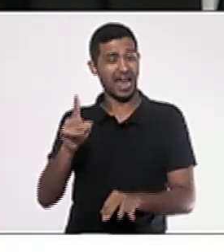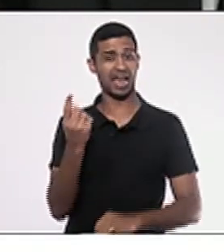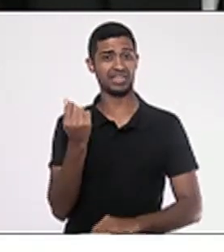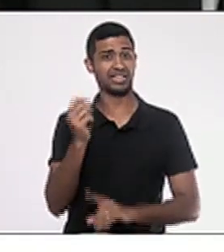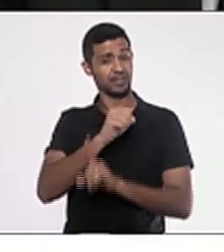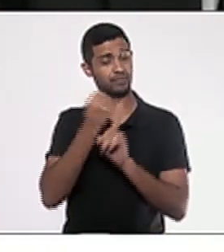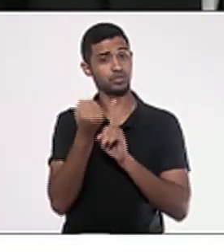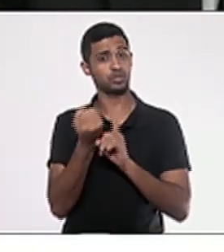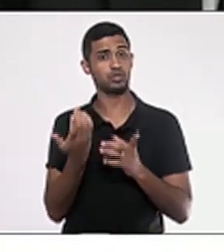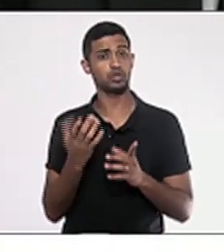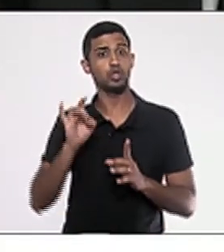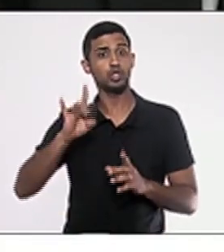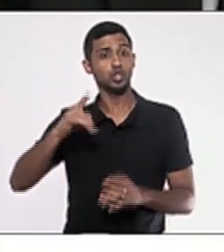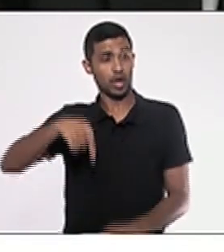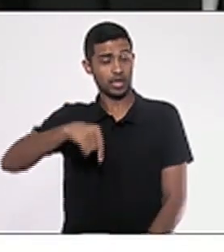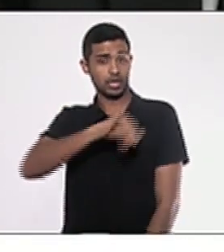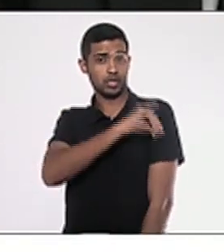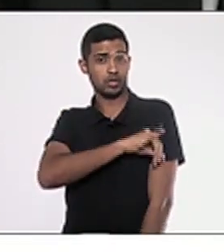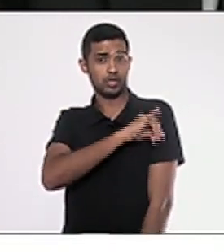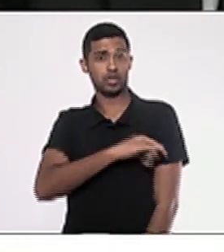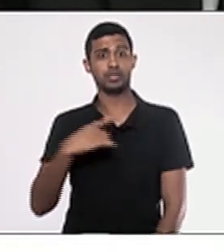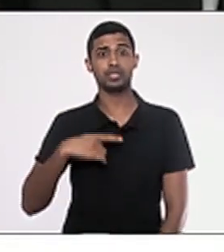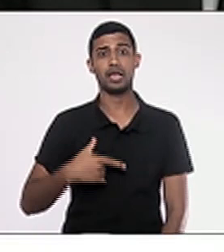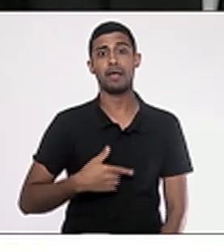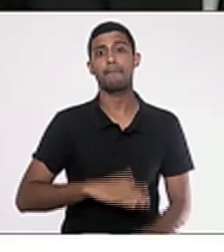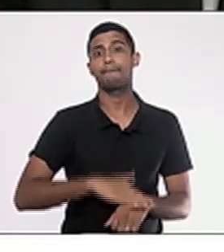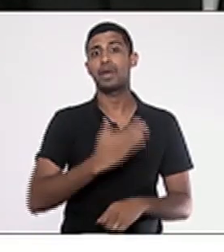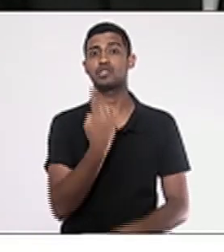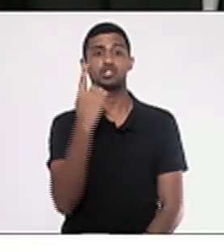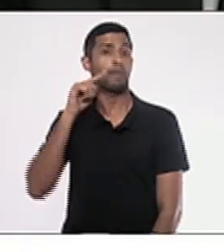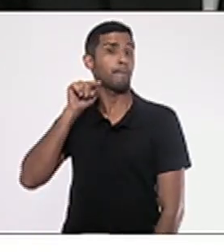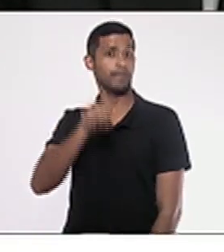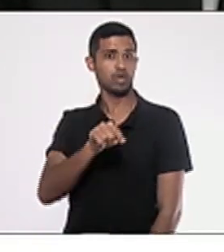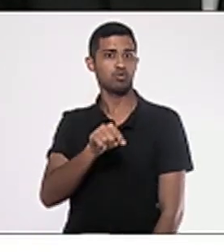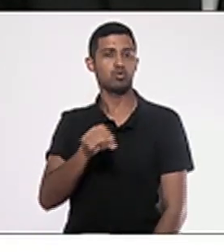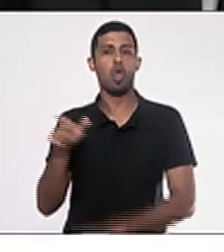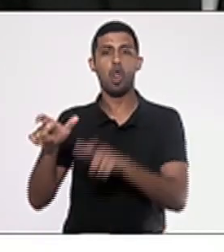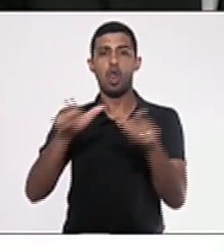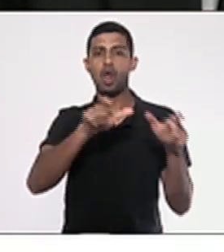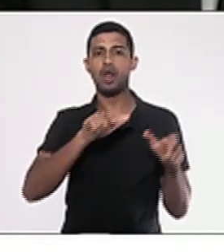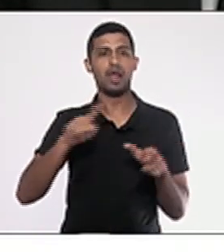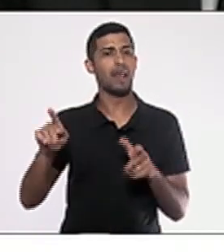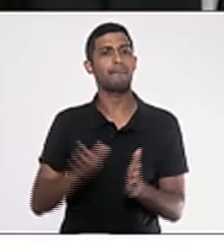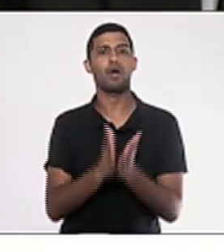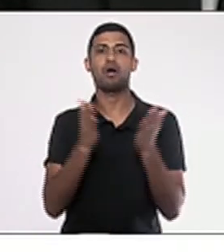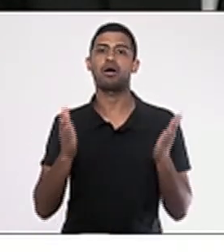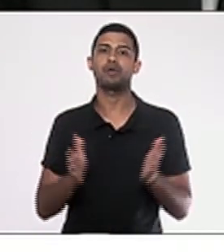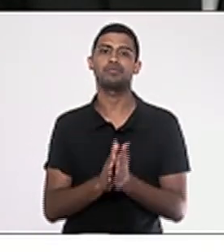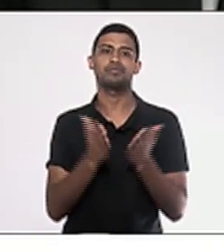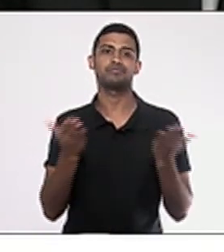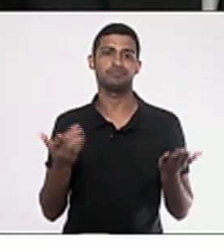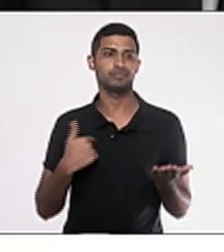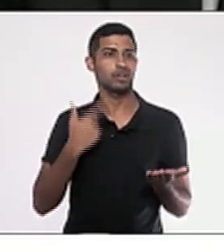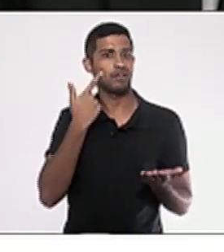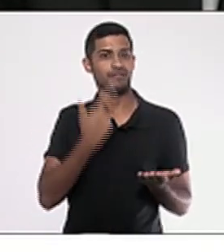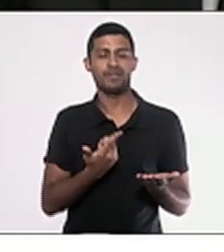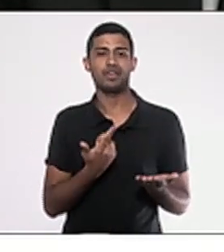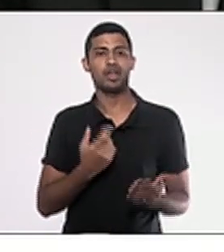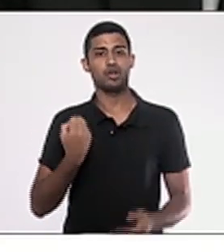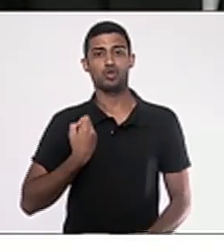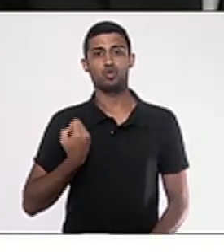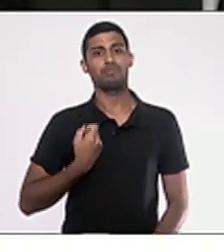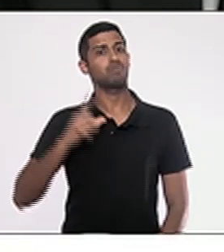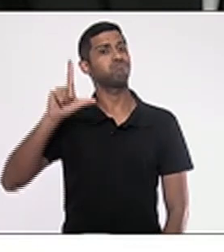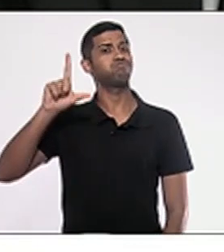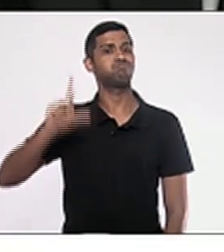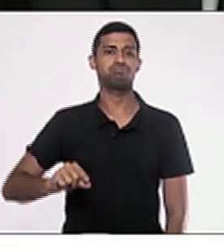hoje tem, só no município do Rio de Janeiro, mais de 1.000 comunidades carentes. O número de beneficiários de tarifa social é baixo e a